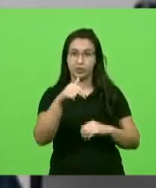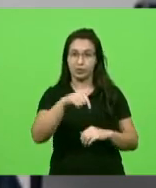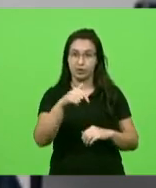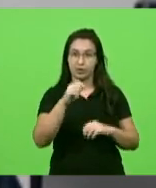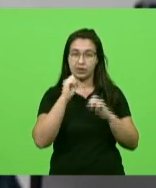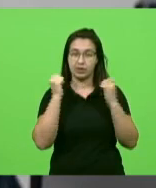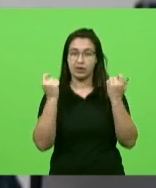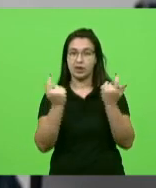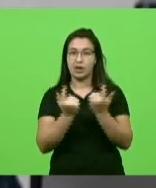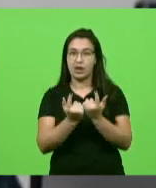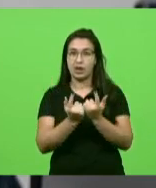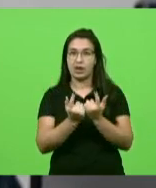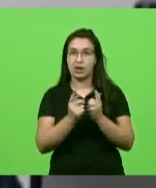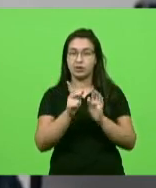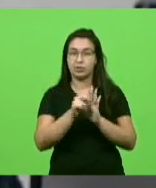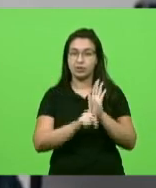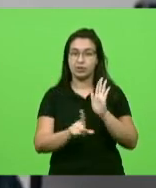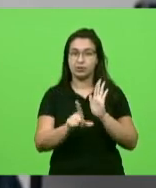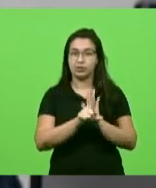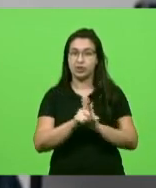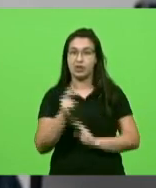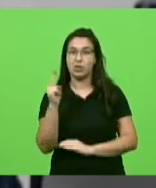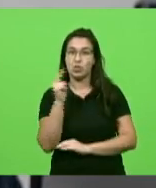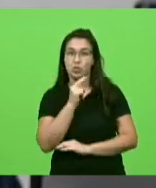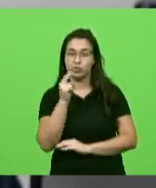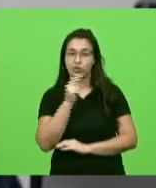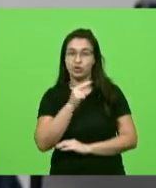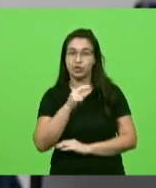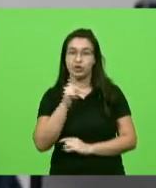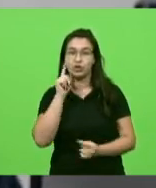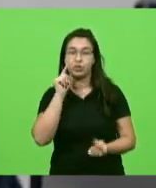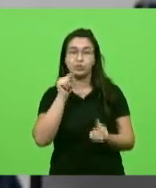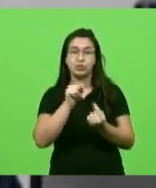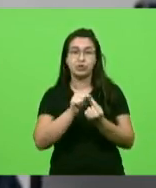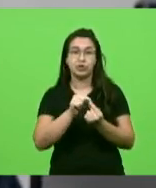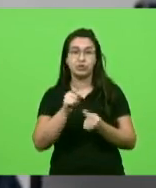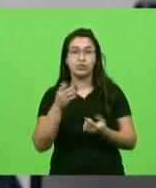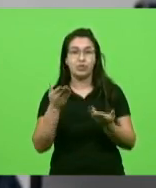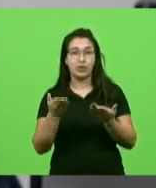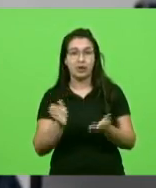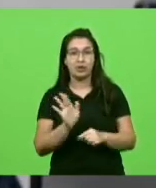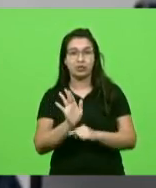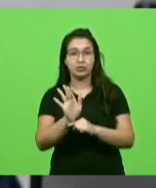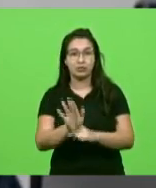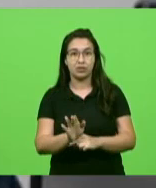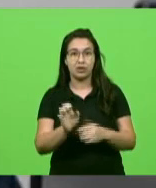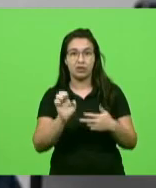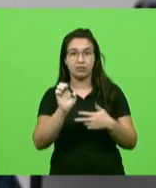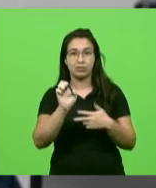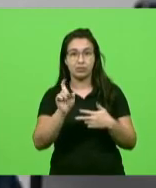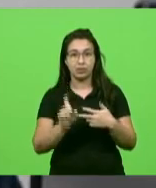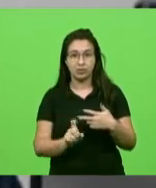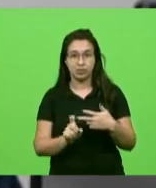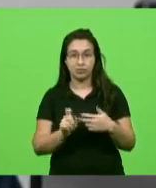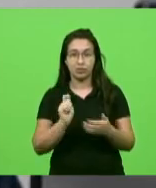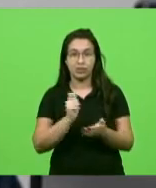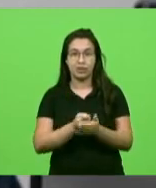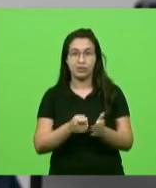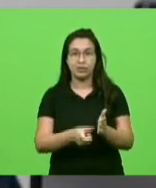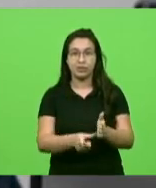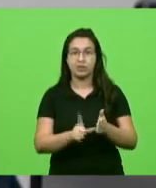projeto de lei com pedido em regime de urgência cujo objetivo era autorizado O Poder Executivo a adquirir com o pagamento antecipado